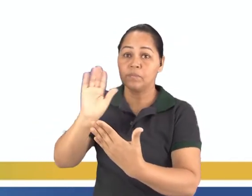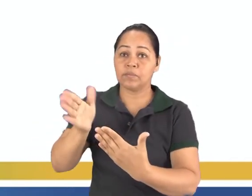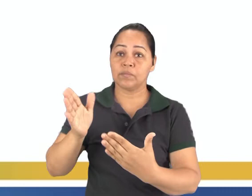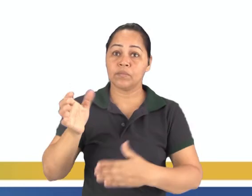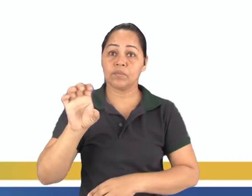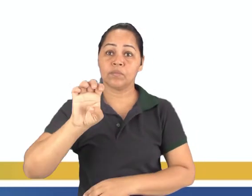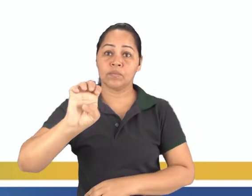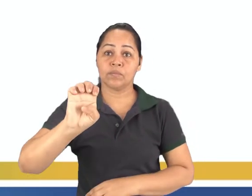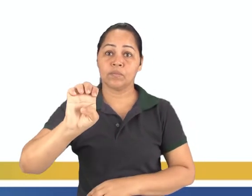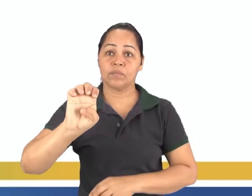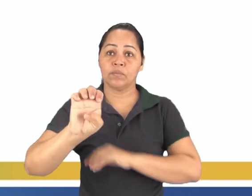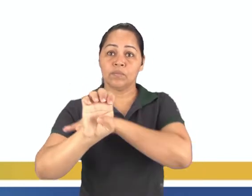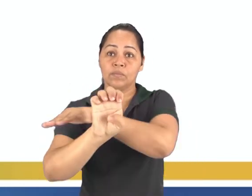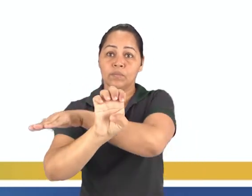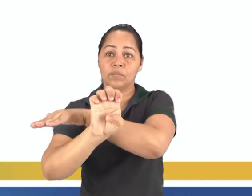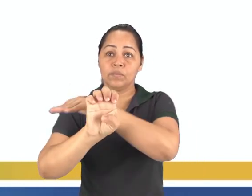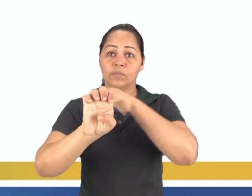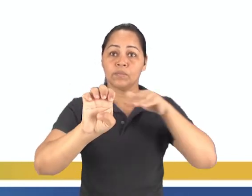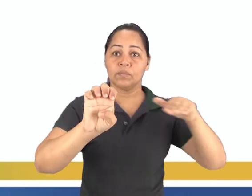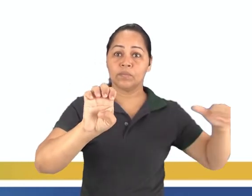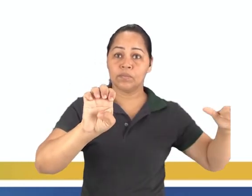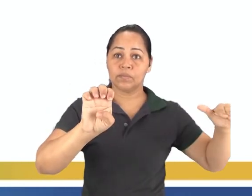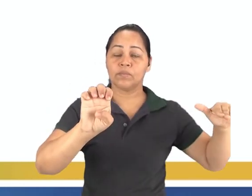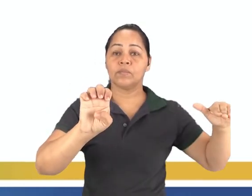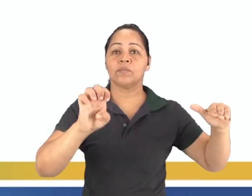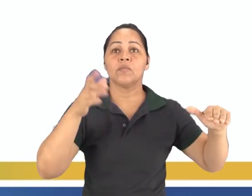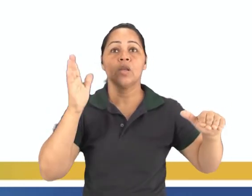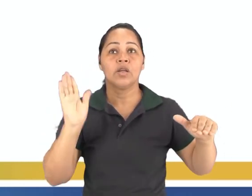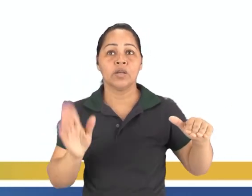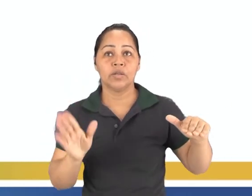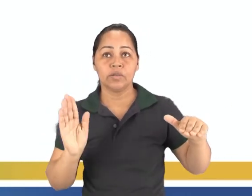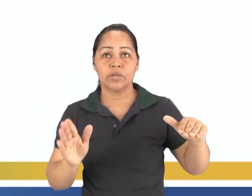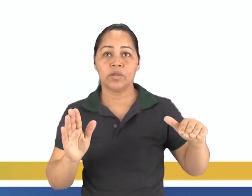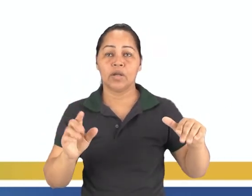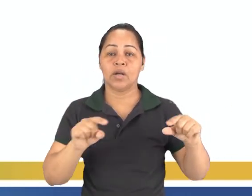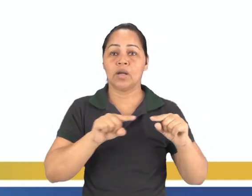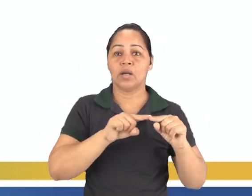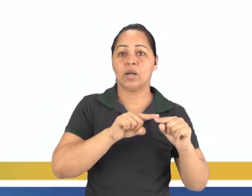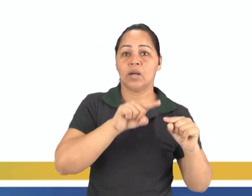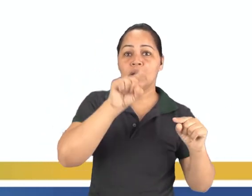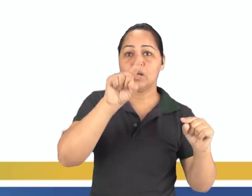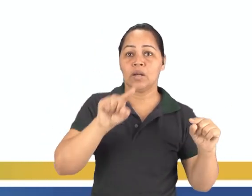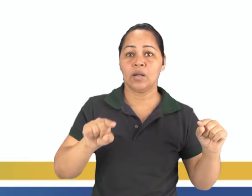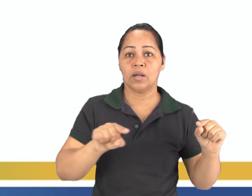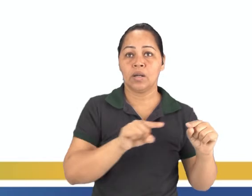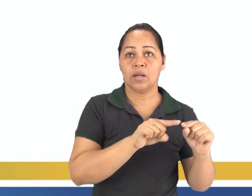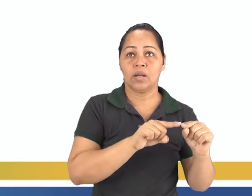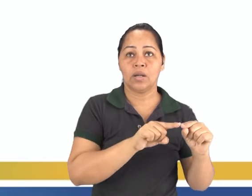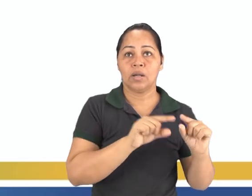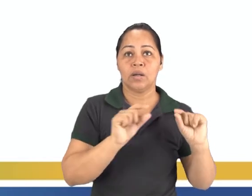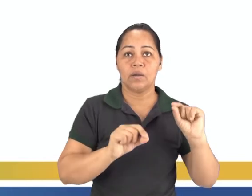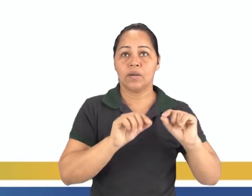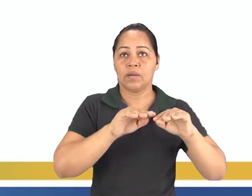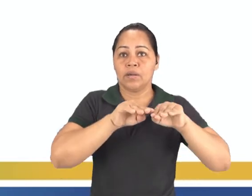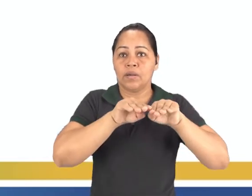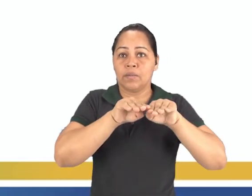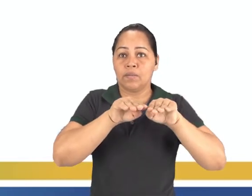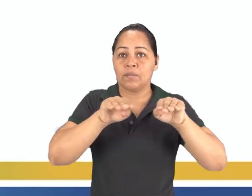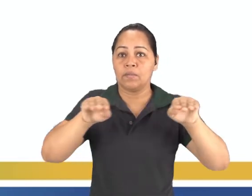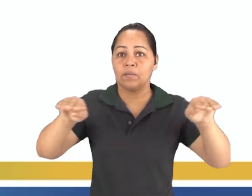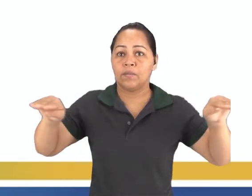Olha aí o nosso eixo de simetria aparecendo novamente na vertical. Nós não apresentamos o desenho do